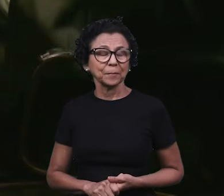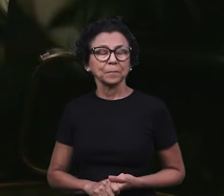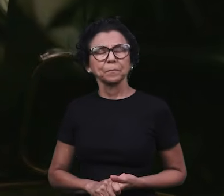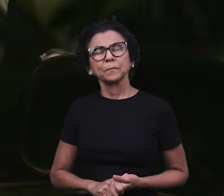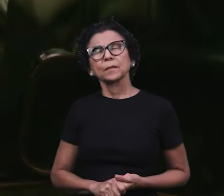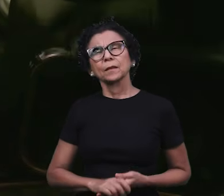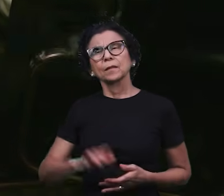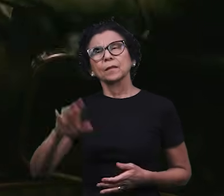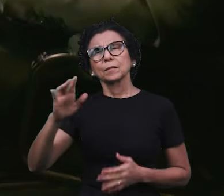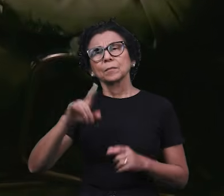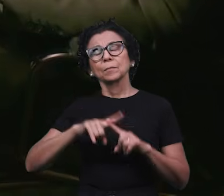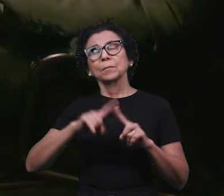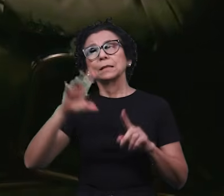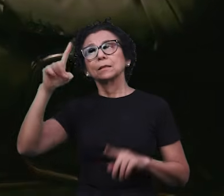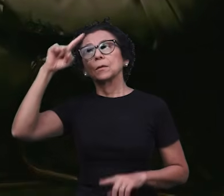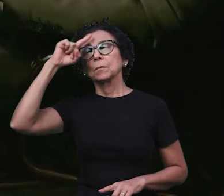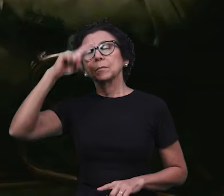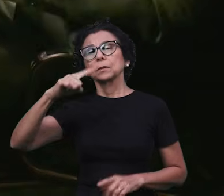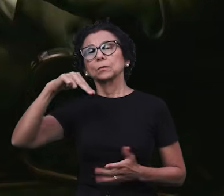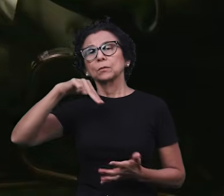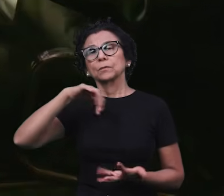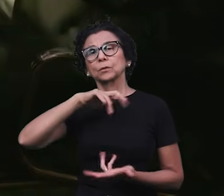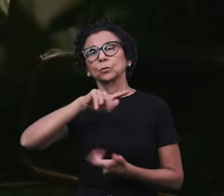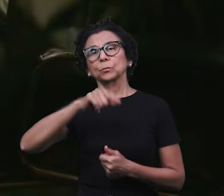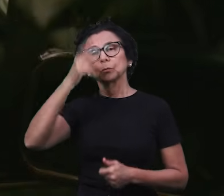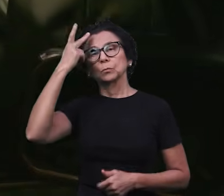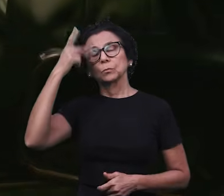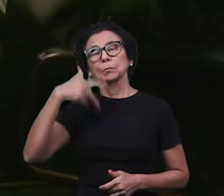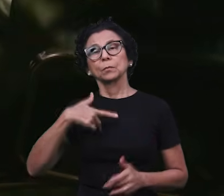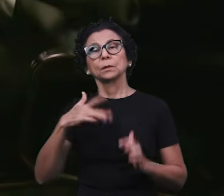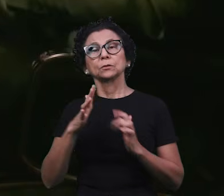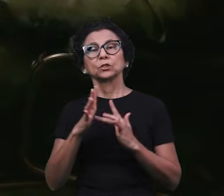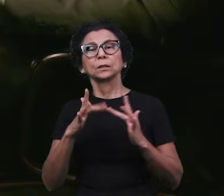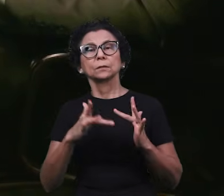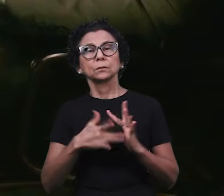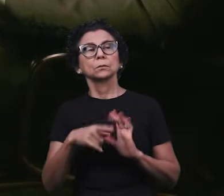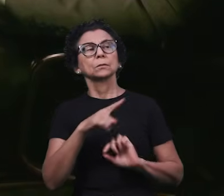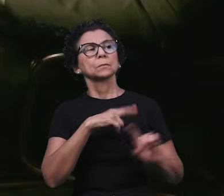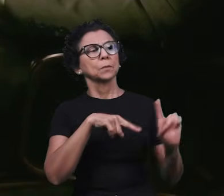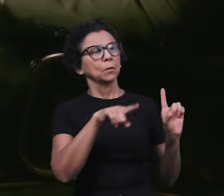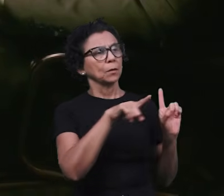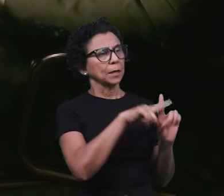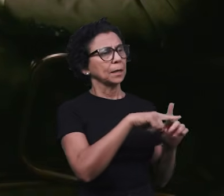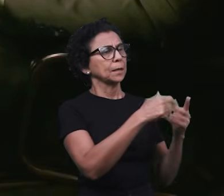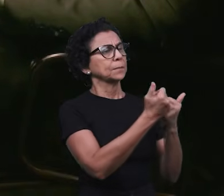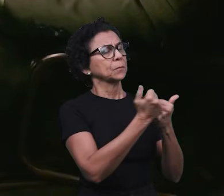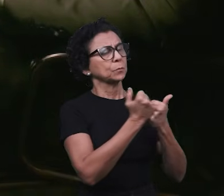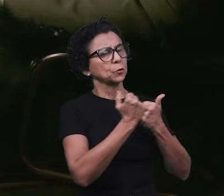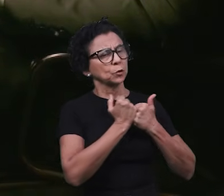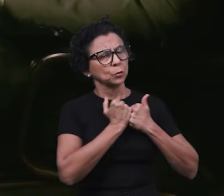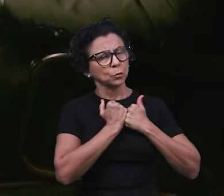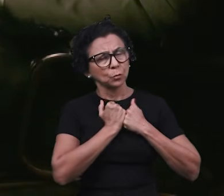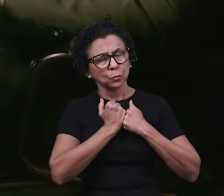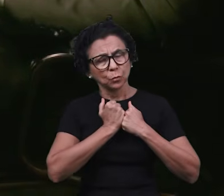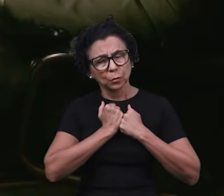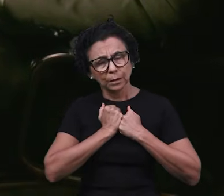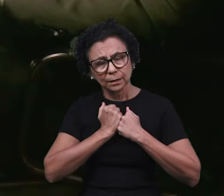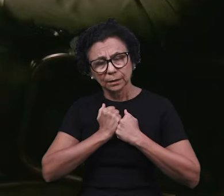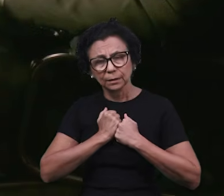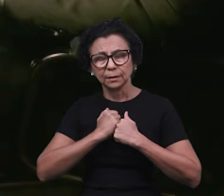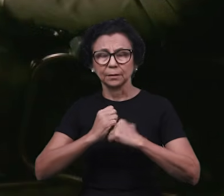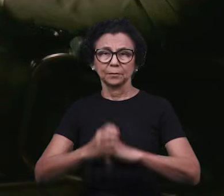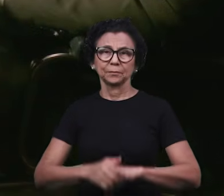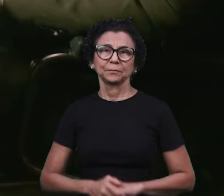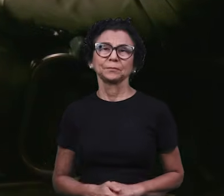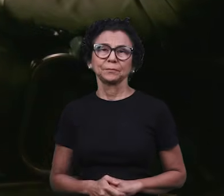e ministrar na presença dele e realizar esta obra sob o governo